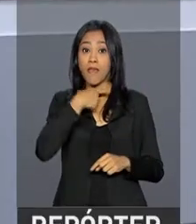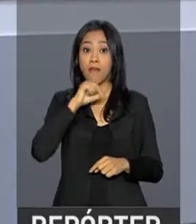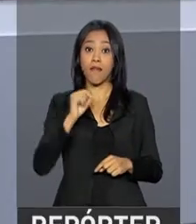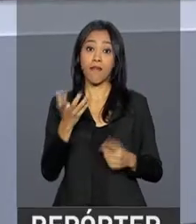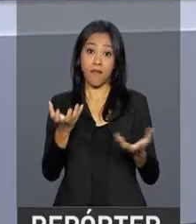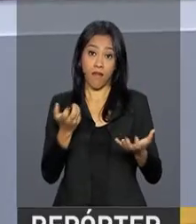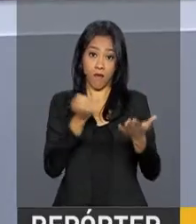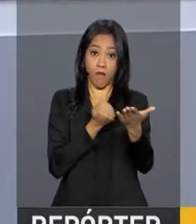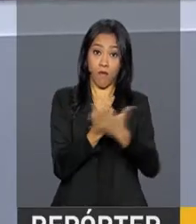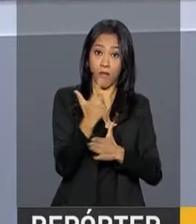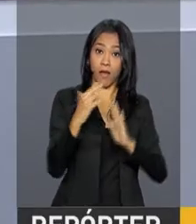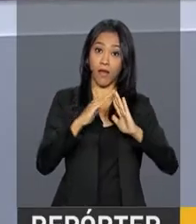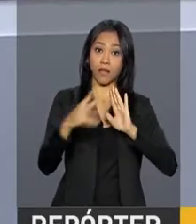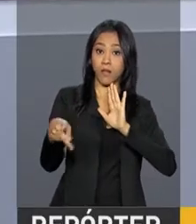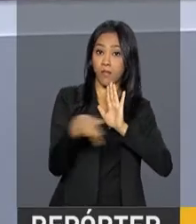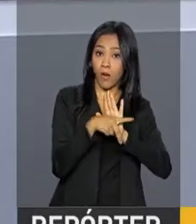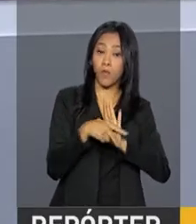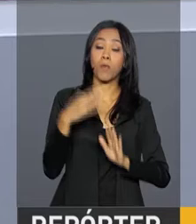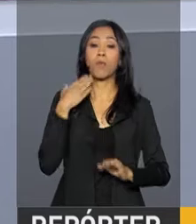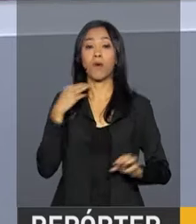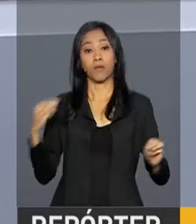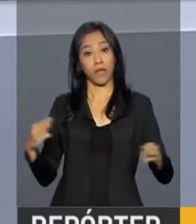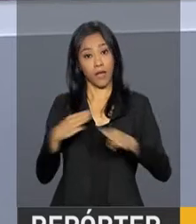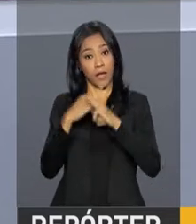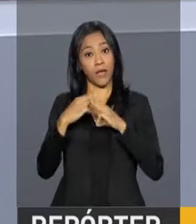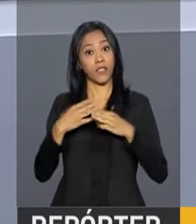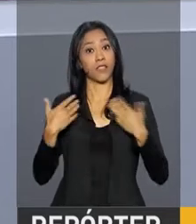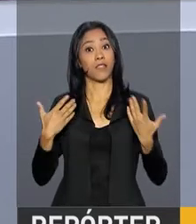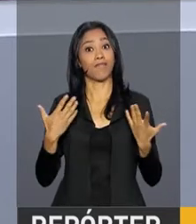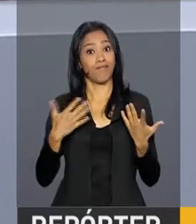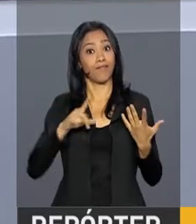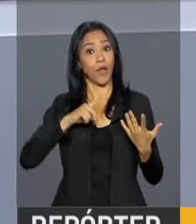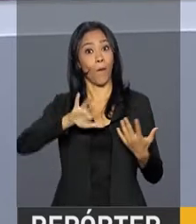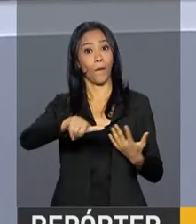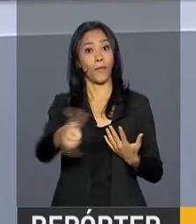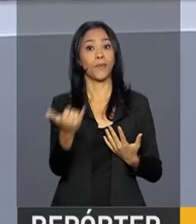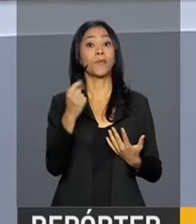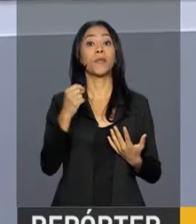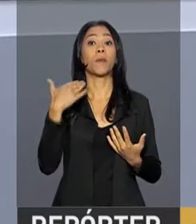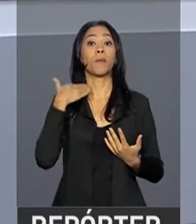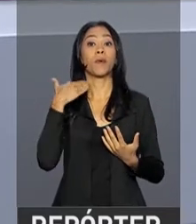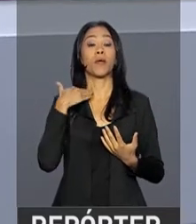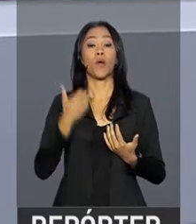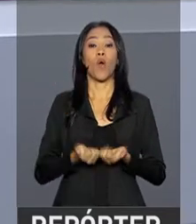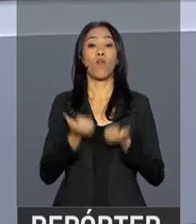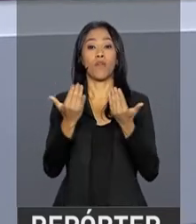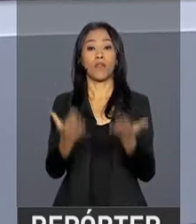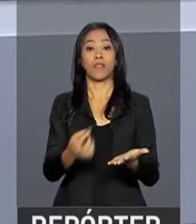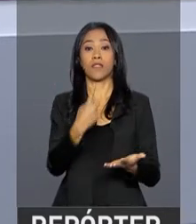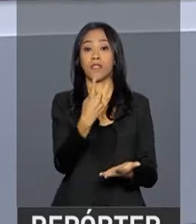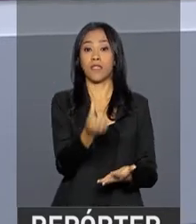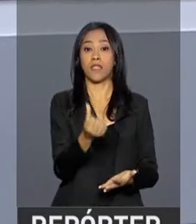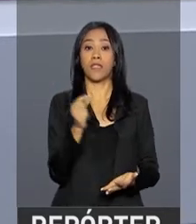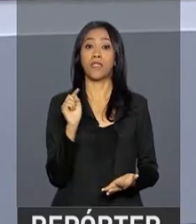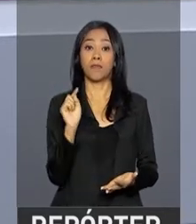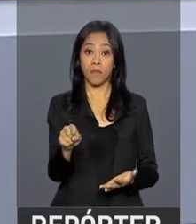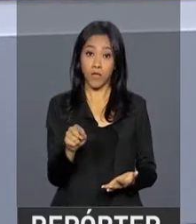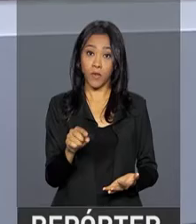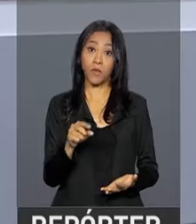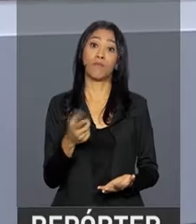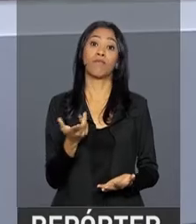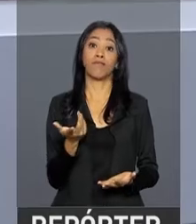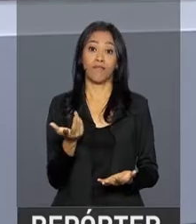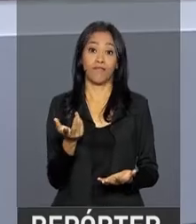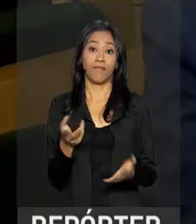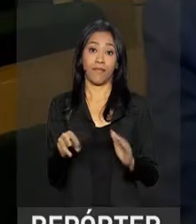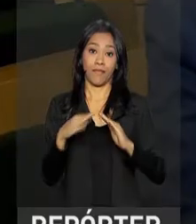comprar a casa própria a caixa econômica federal abre uma oportunidade o banco está oferecendo 16 mil imóveis no primeiro feirão do